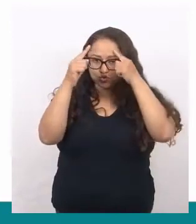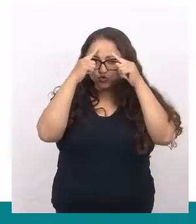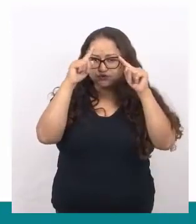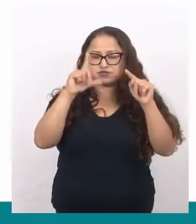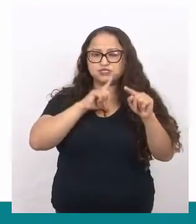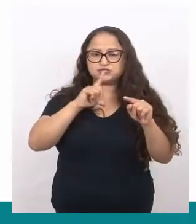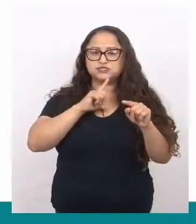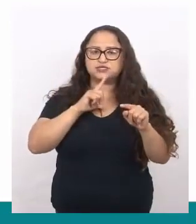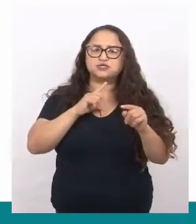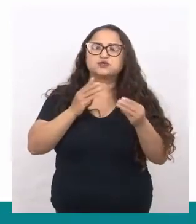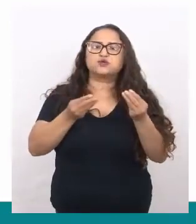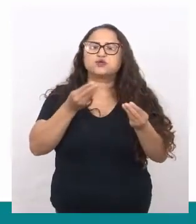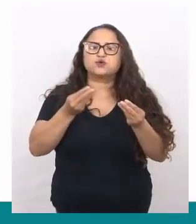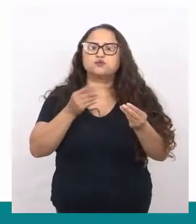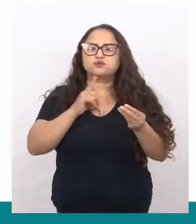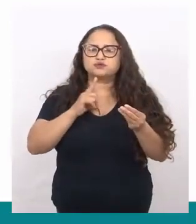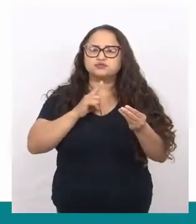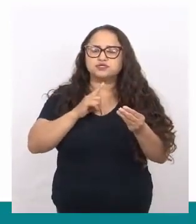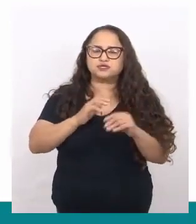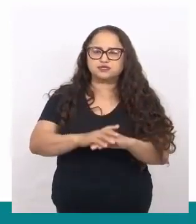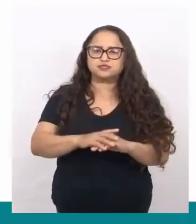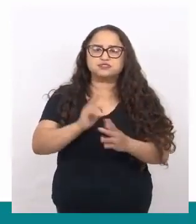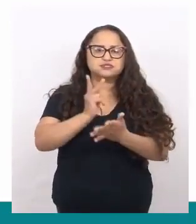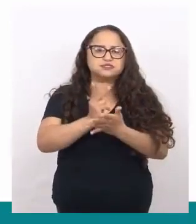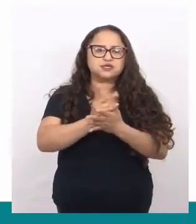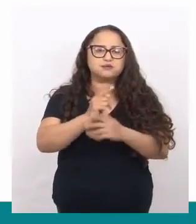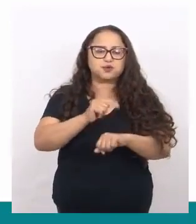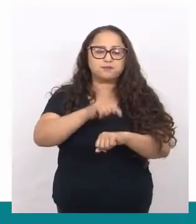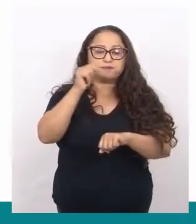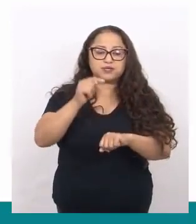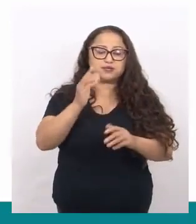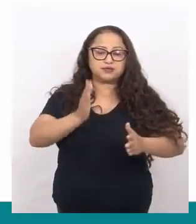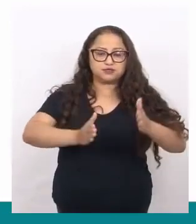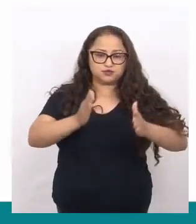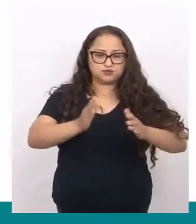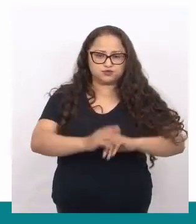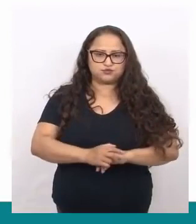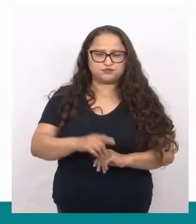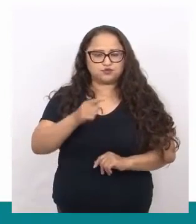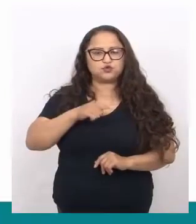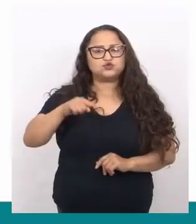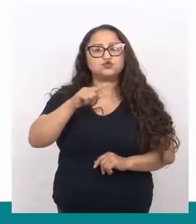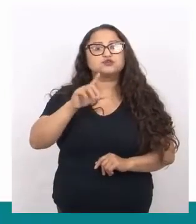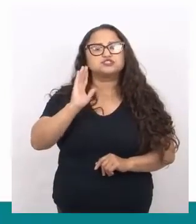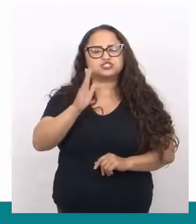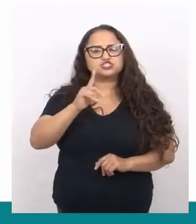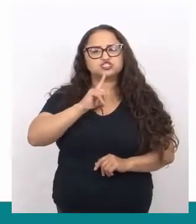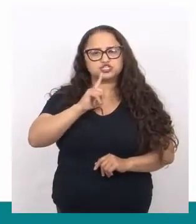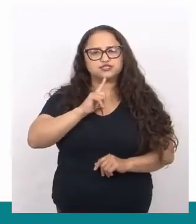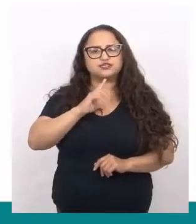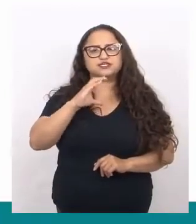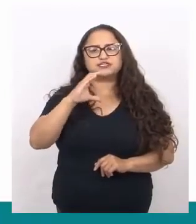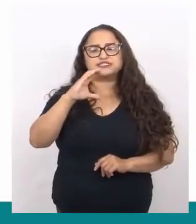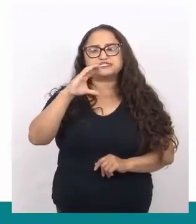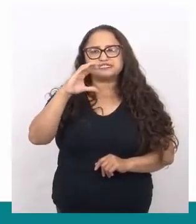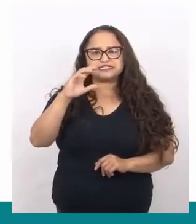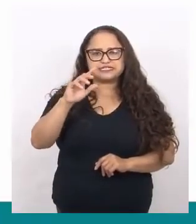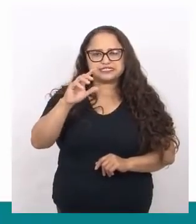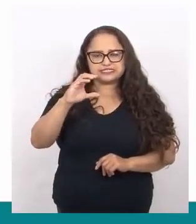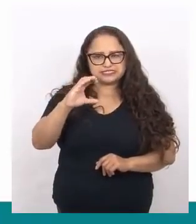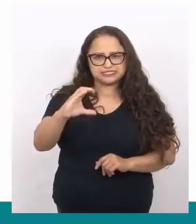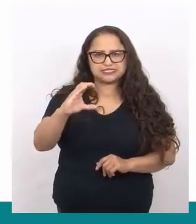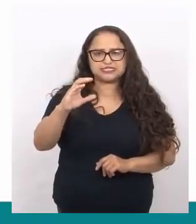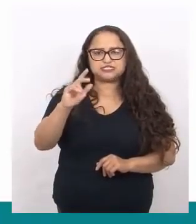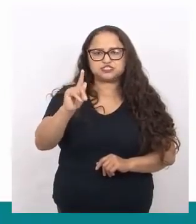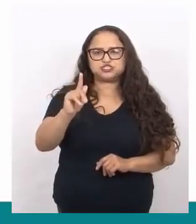plantão de atribuição que a gente está na CGRH. Então, a gente já tem um plantão de atribuição montado na CGRH,